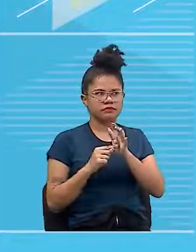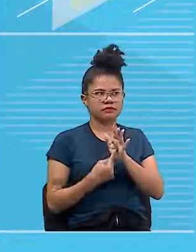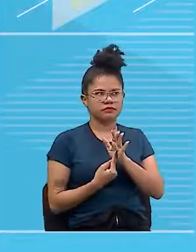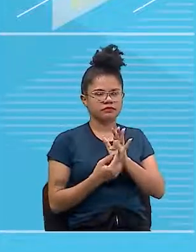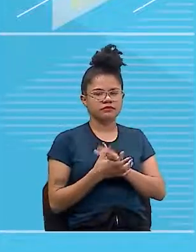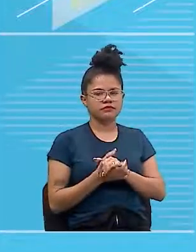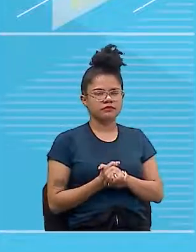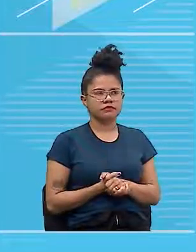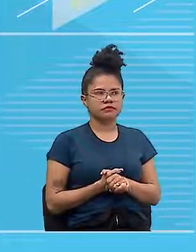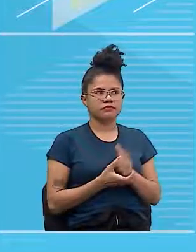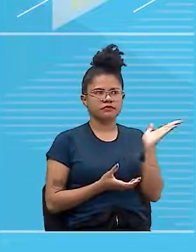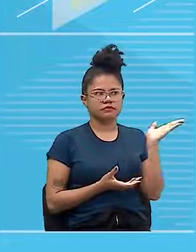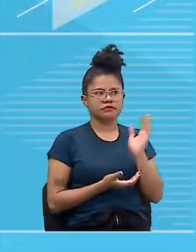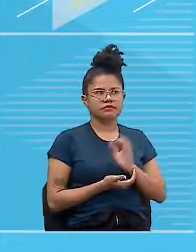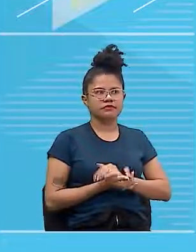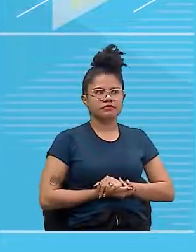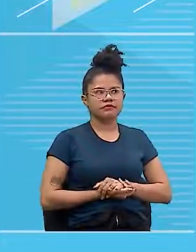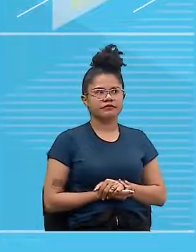38